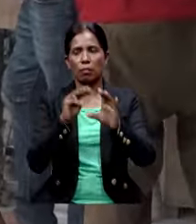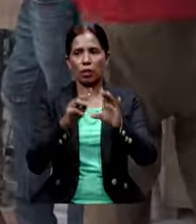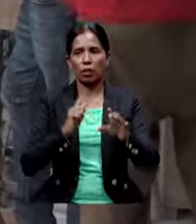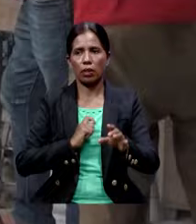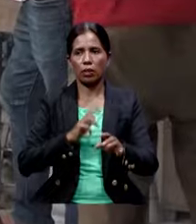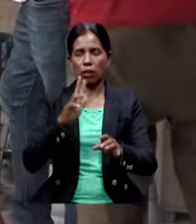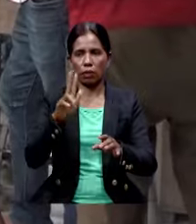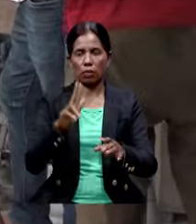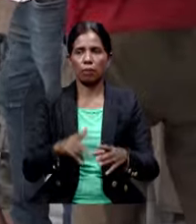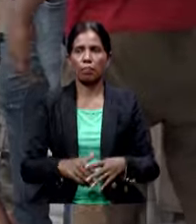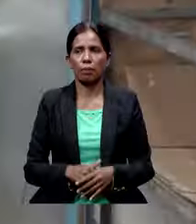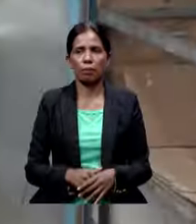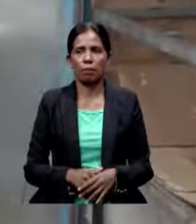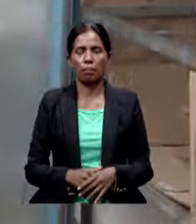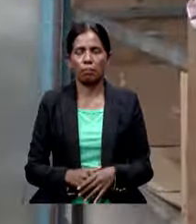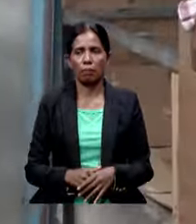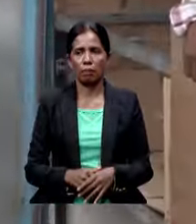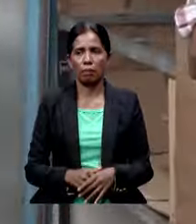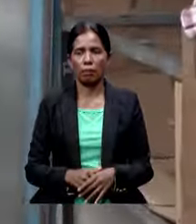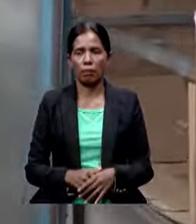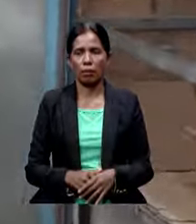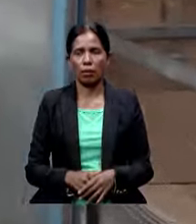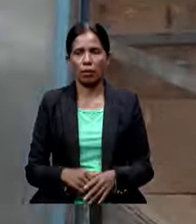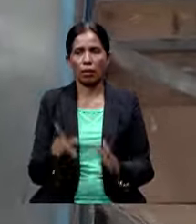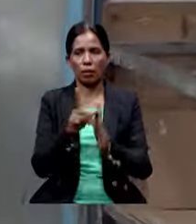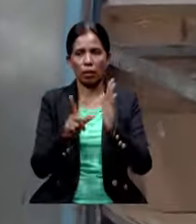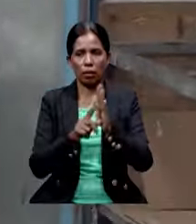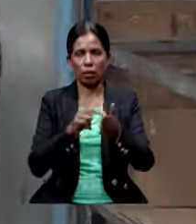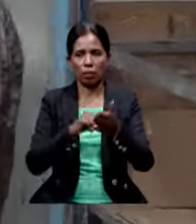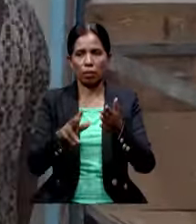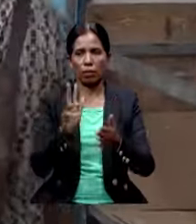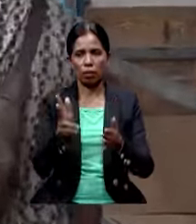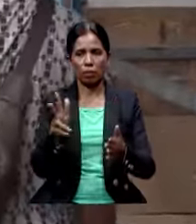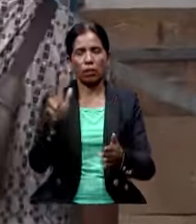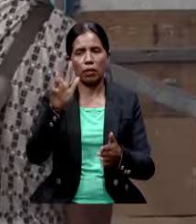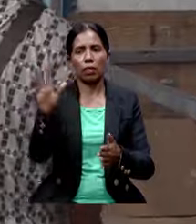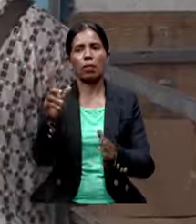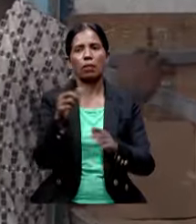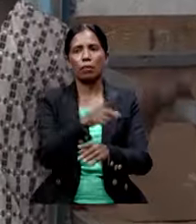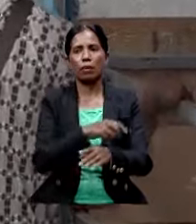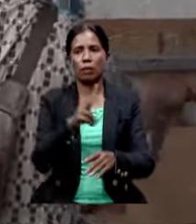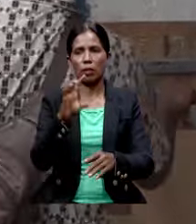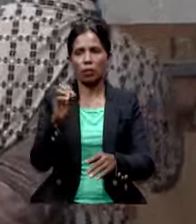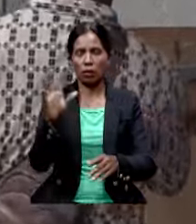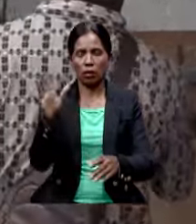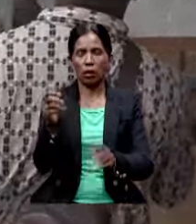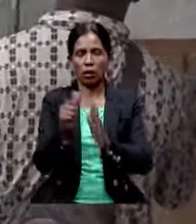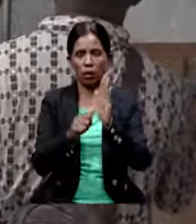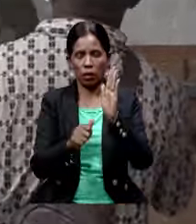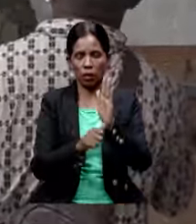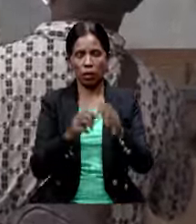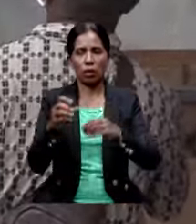pang o be tastolo. Ia decreto-lei número tolo nulo recintolo barra rihun rua walu, artigo nen,